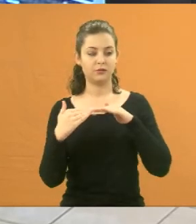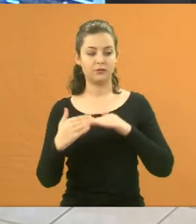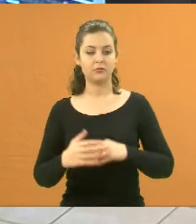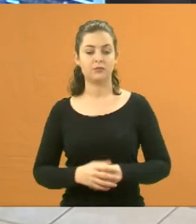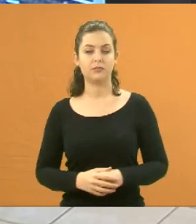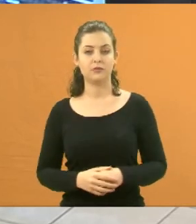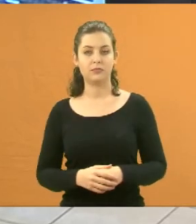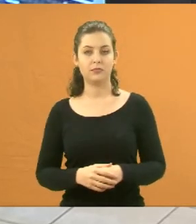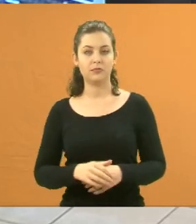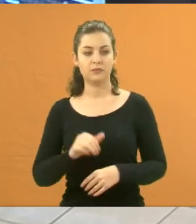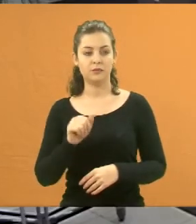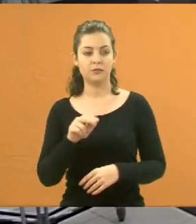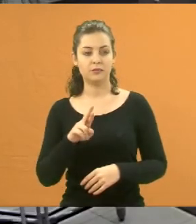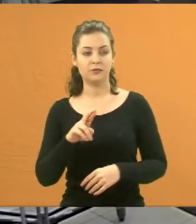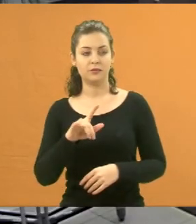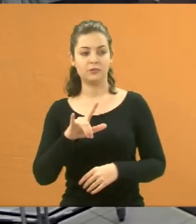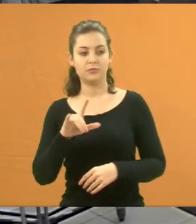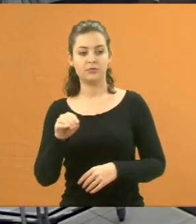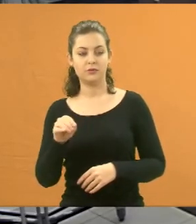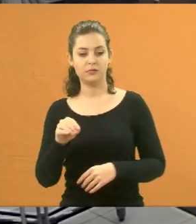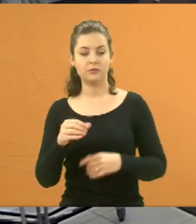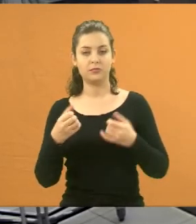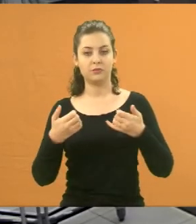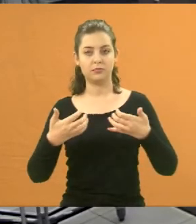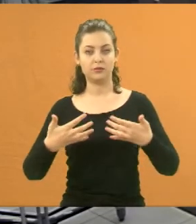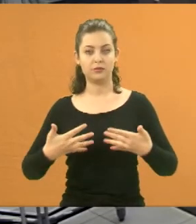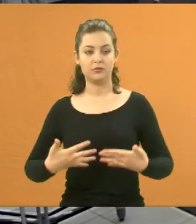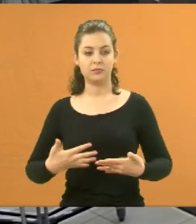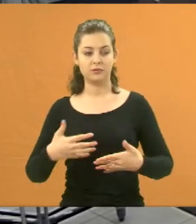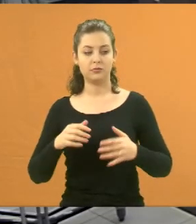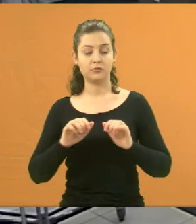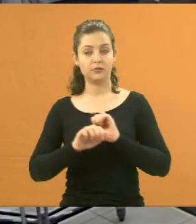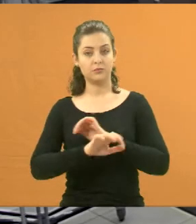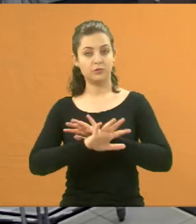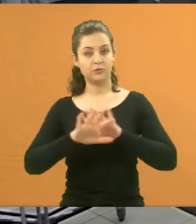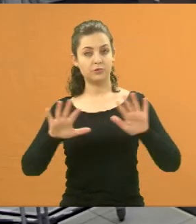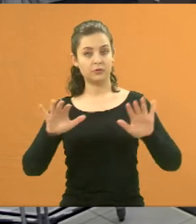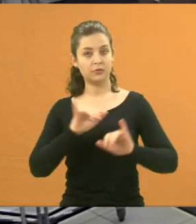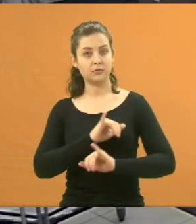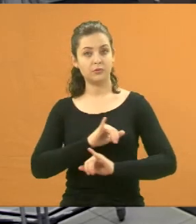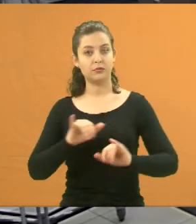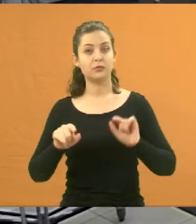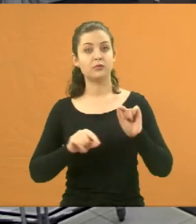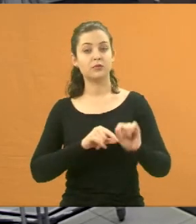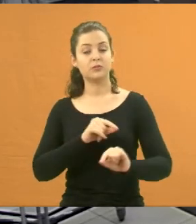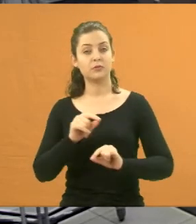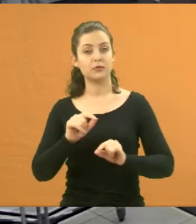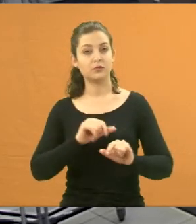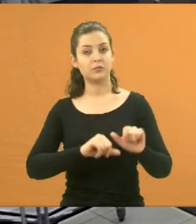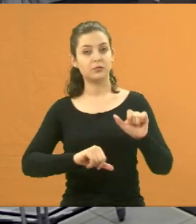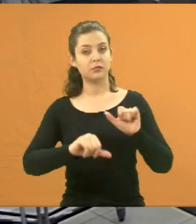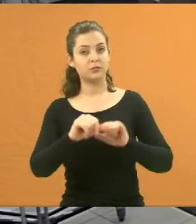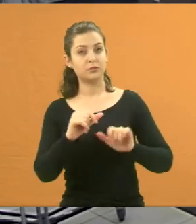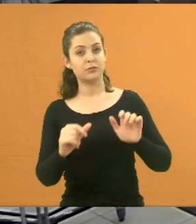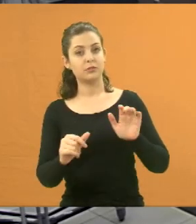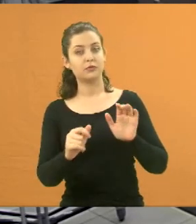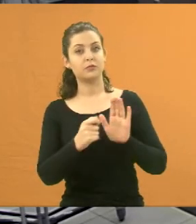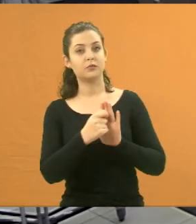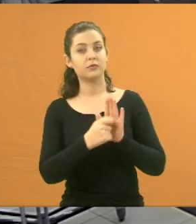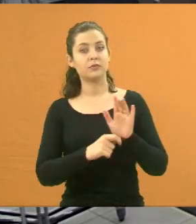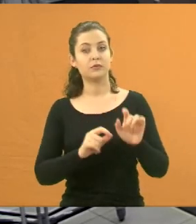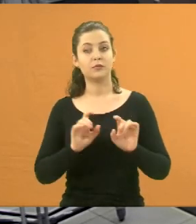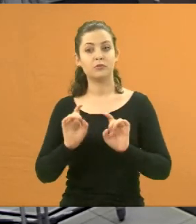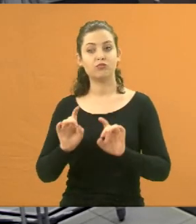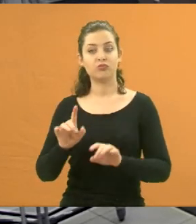Como vota a vereadora Arildo Batista? Só justificando meu voto e deixando claro para a população que a alteração que nós fizemos só dá